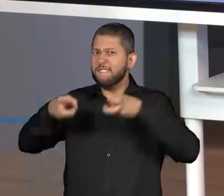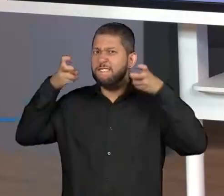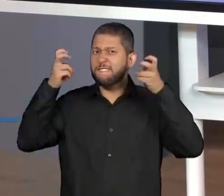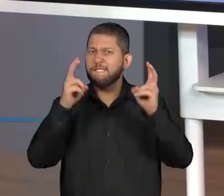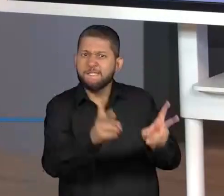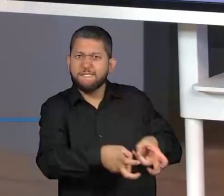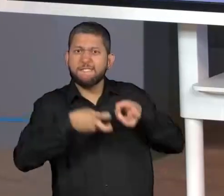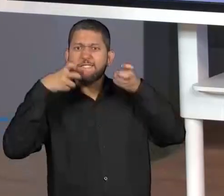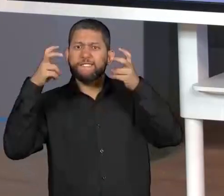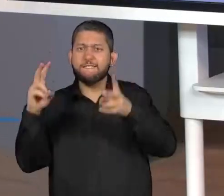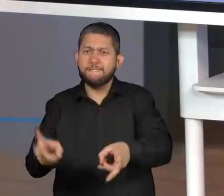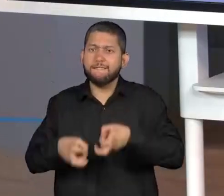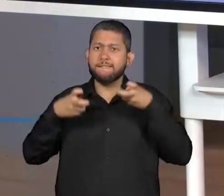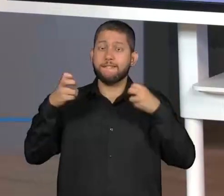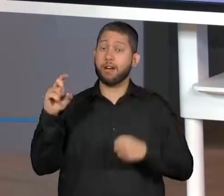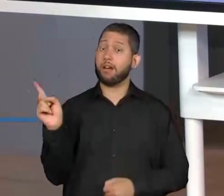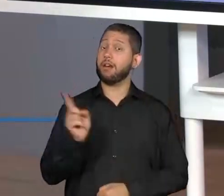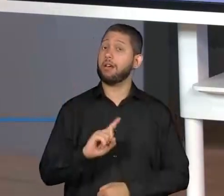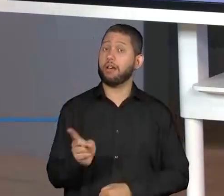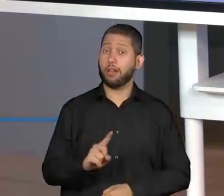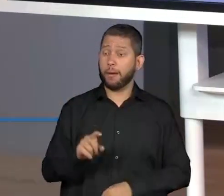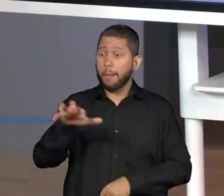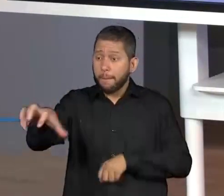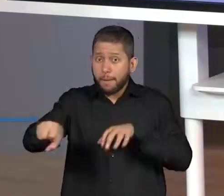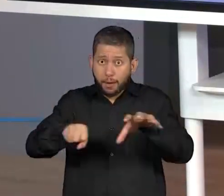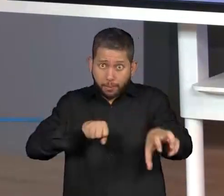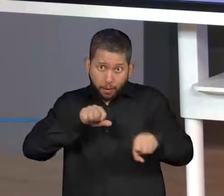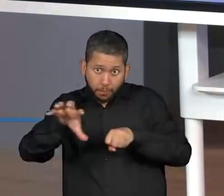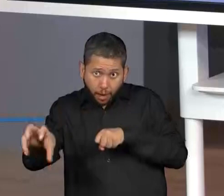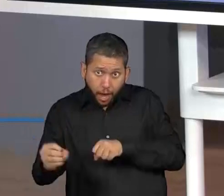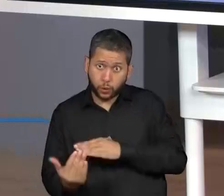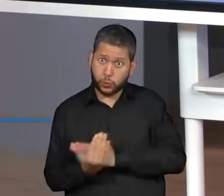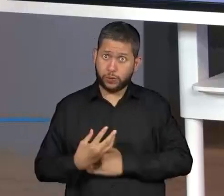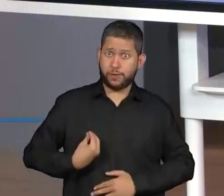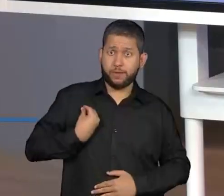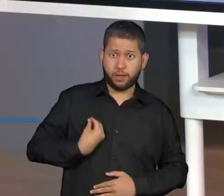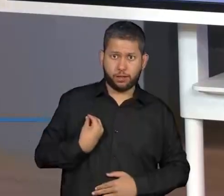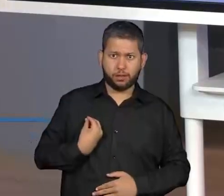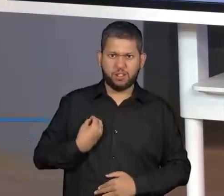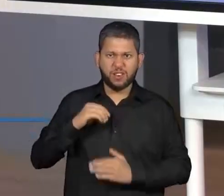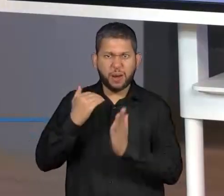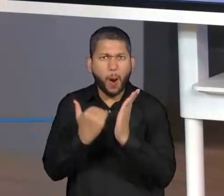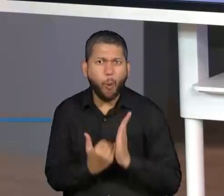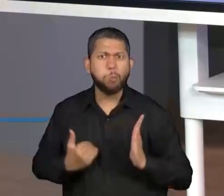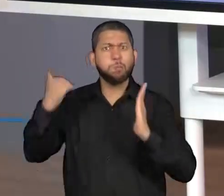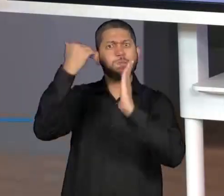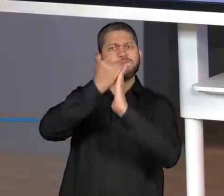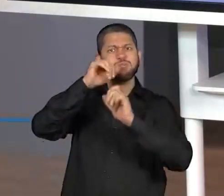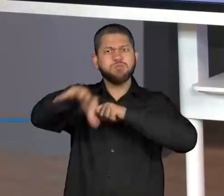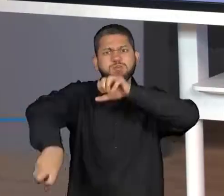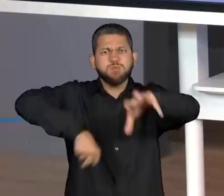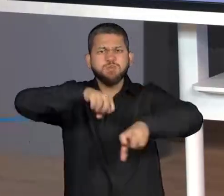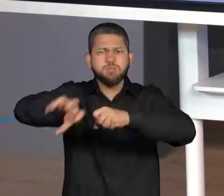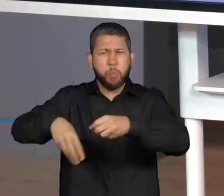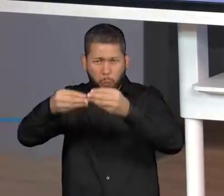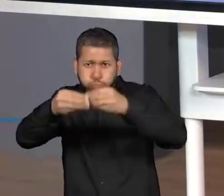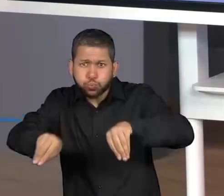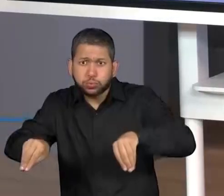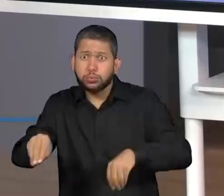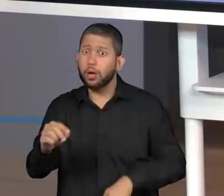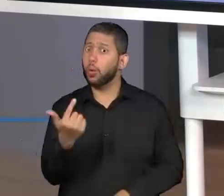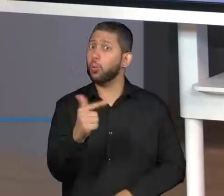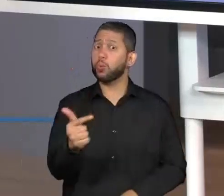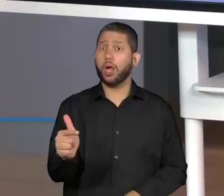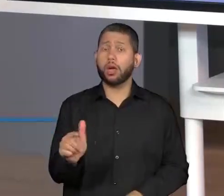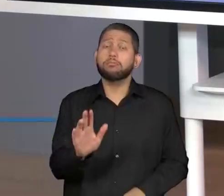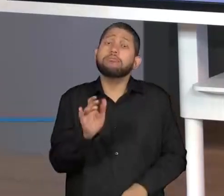a subsistência, para a sobrevivência, entendeu? Então, quando você retira uma quantidade necessária só para